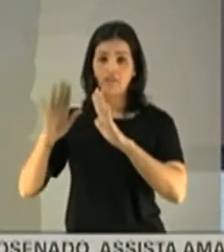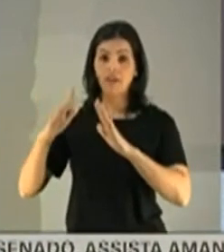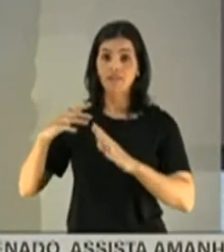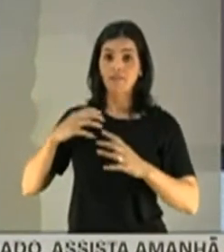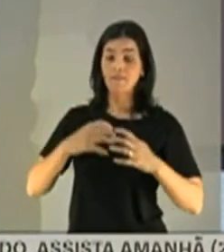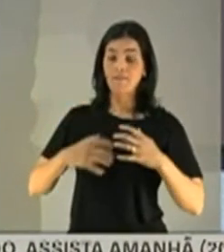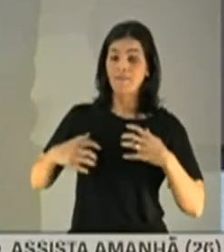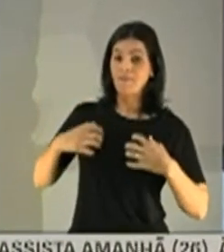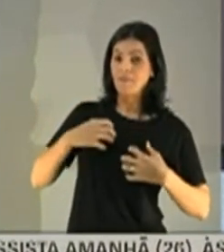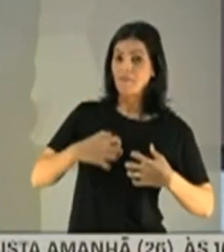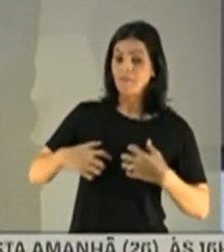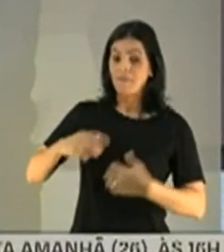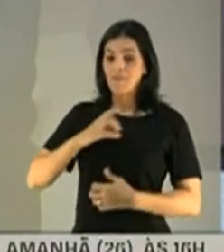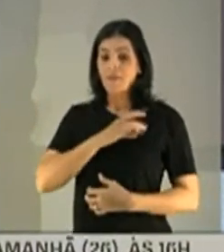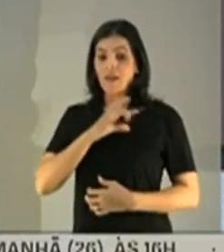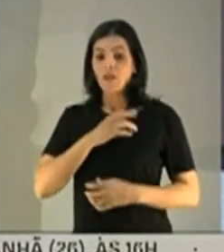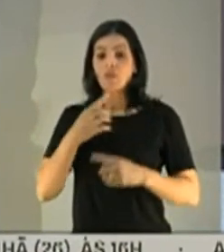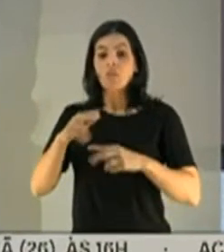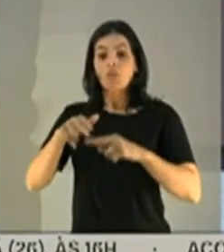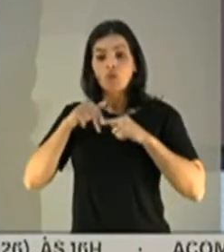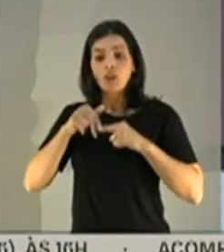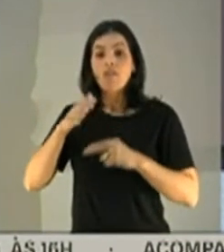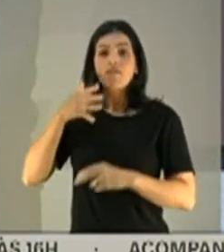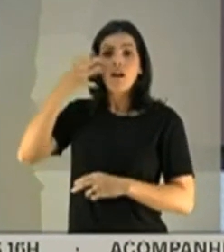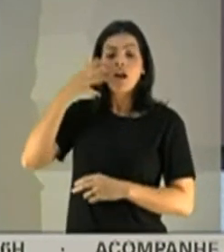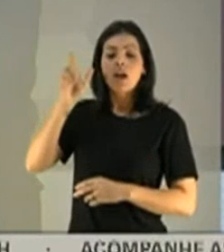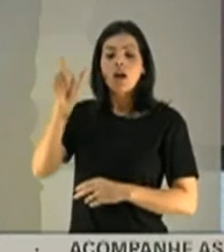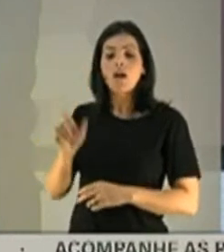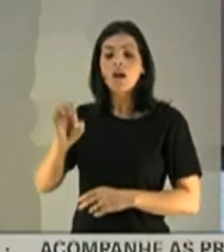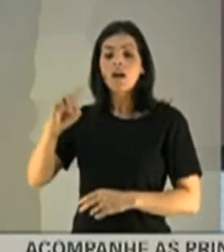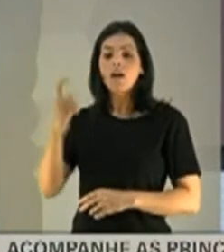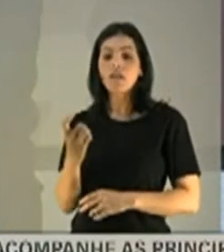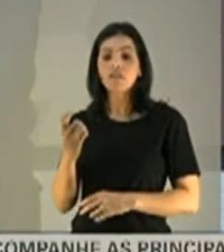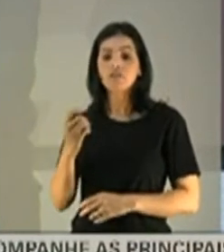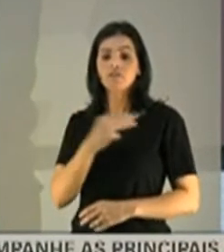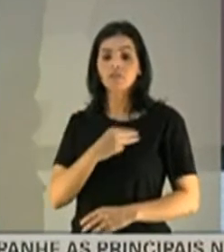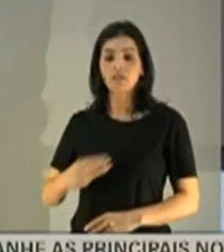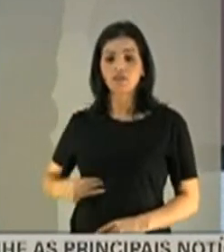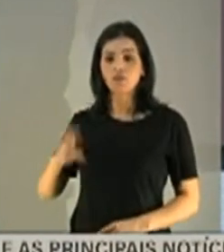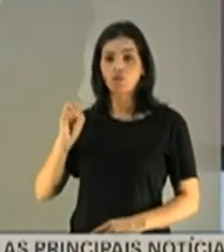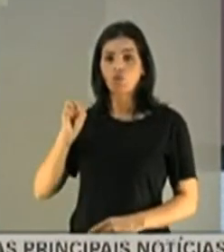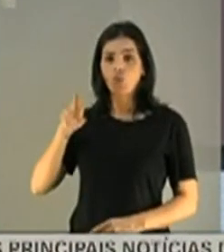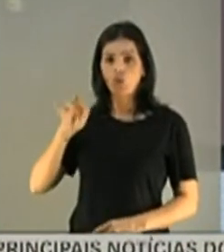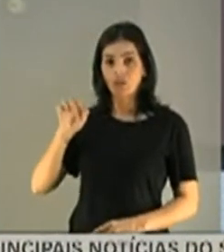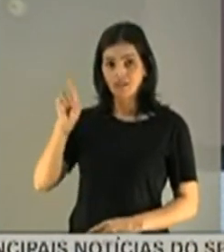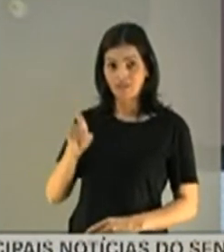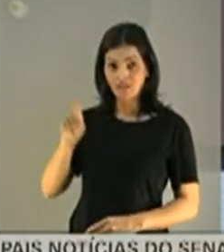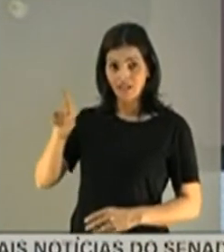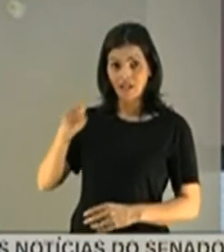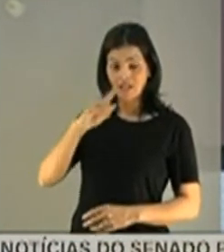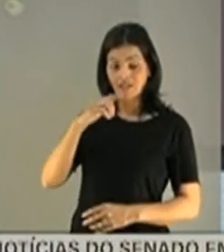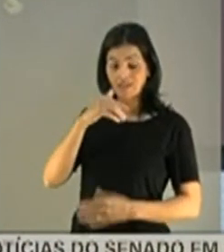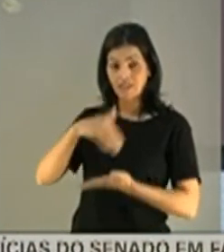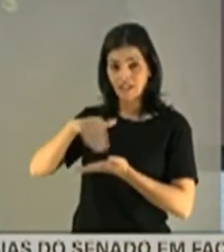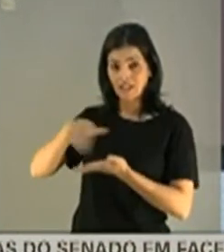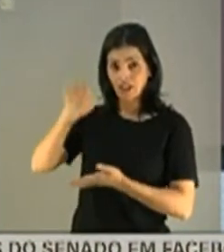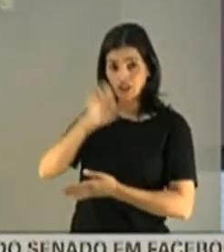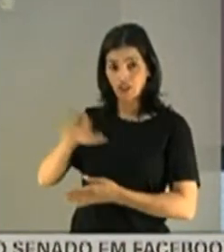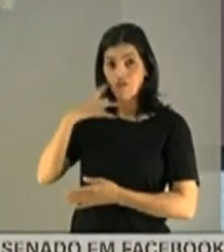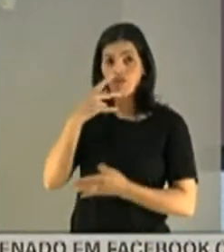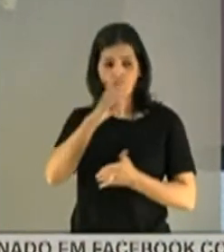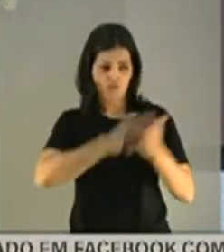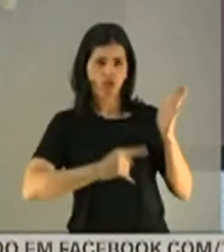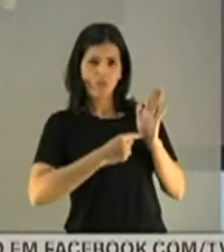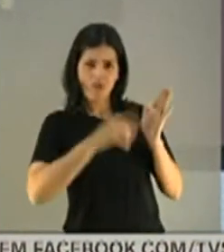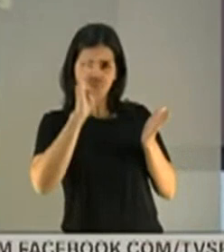por conta das falas irresponsáveis do ex-ministro Onyx, secretário-geral, que tem a coragem de falar que um documento verdadeiro é